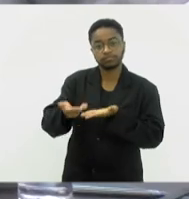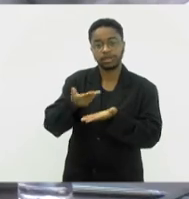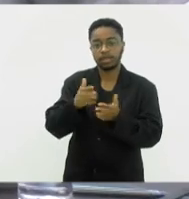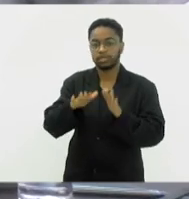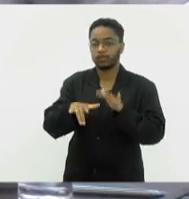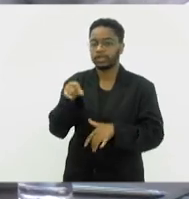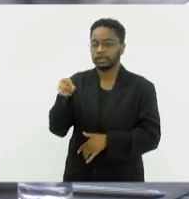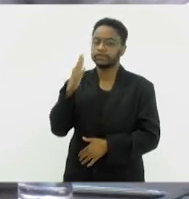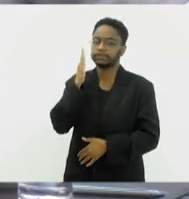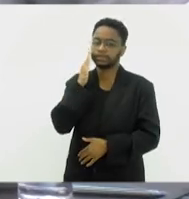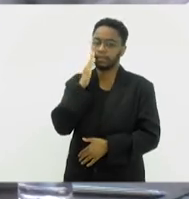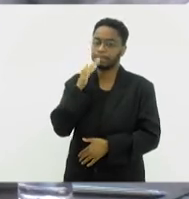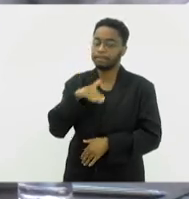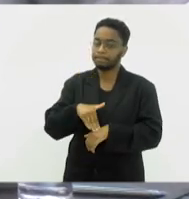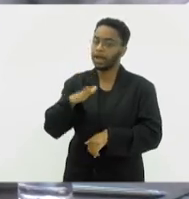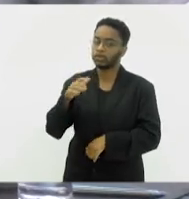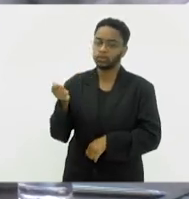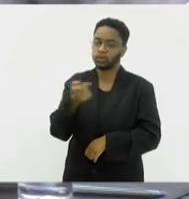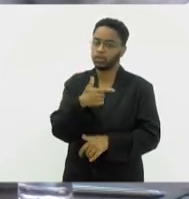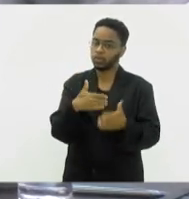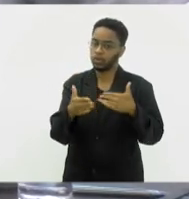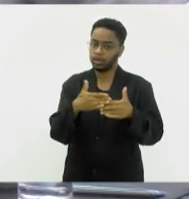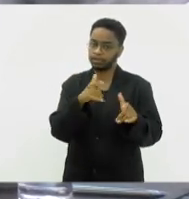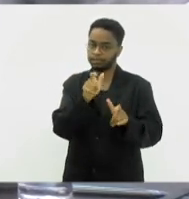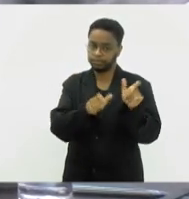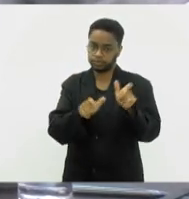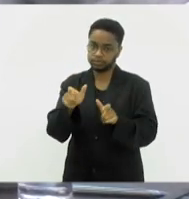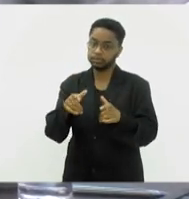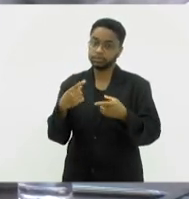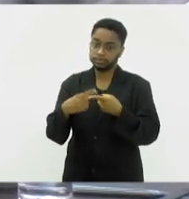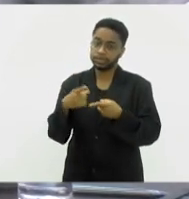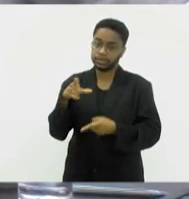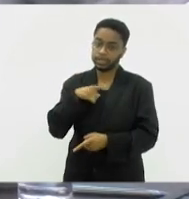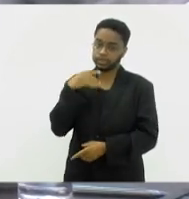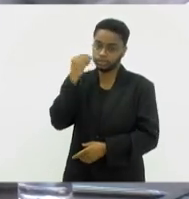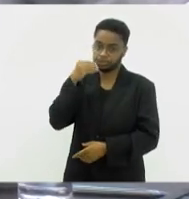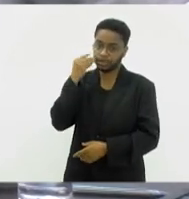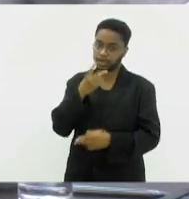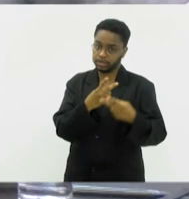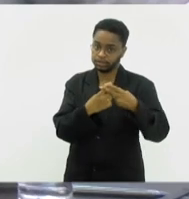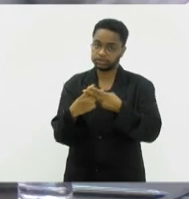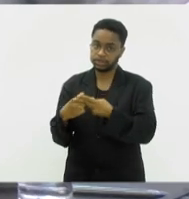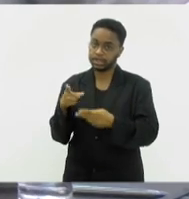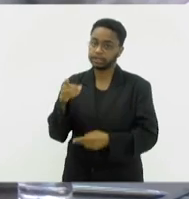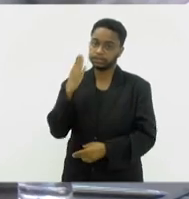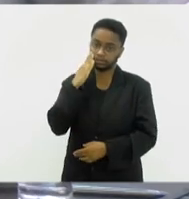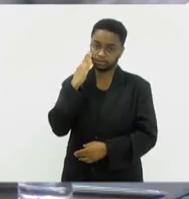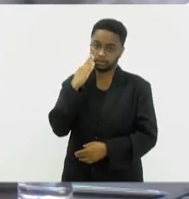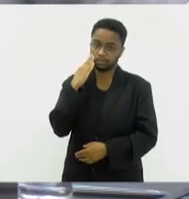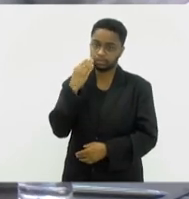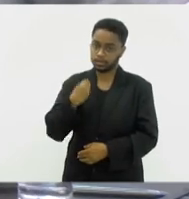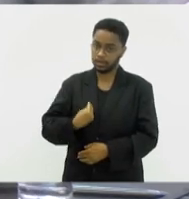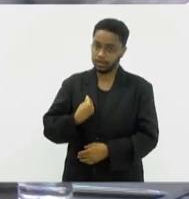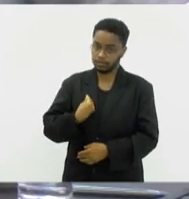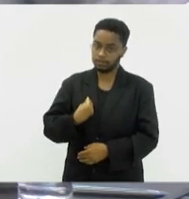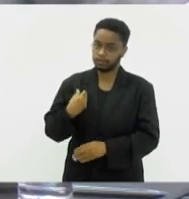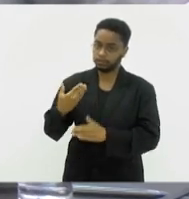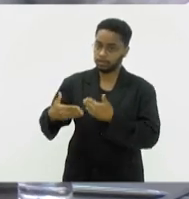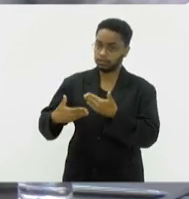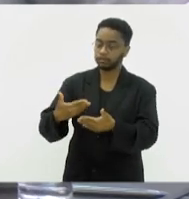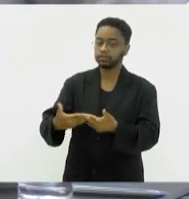saiba disso aqui, aí sim, na experiência dele como apenado, que o convívio ali é